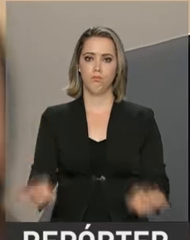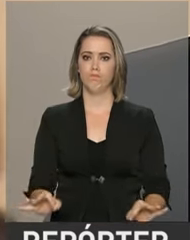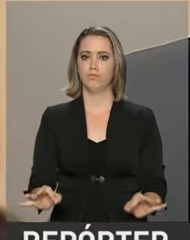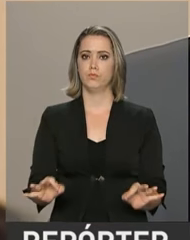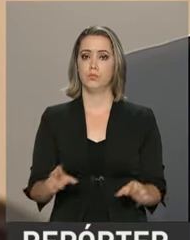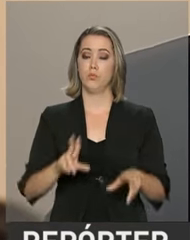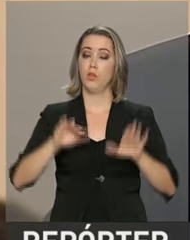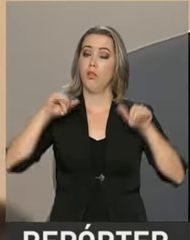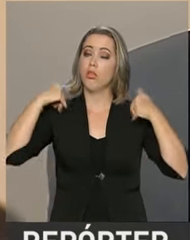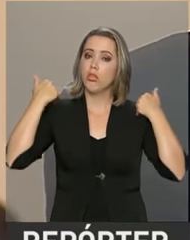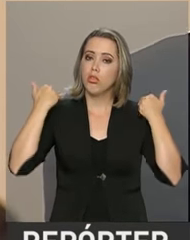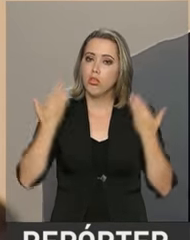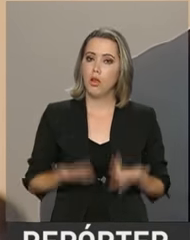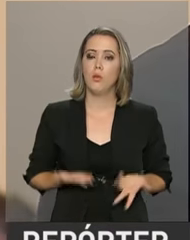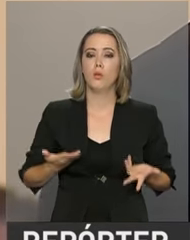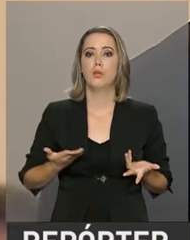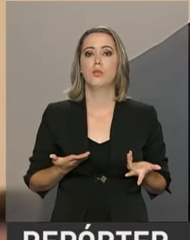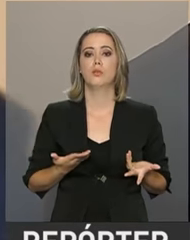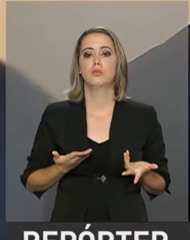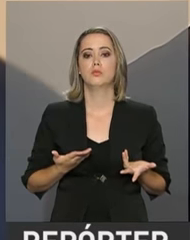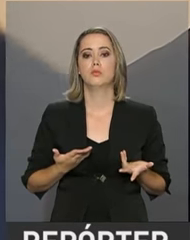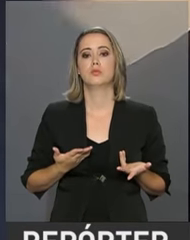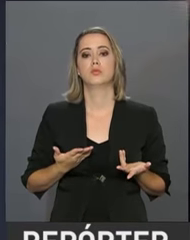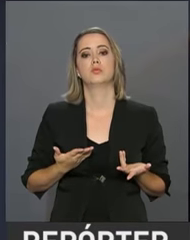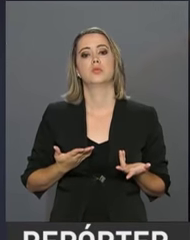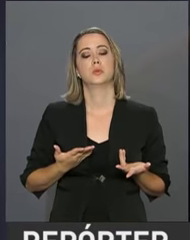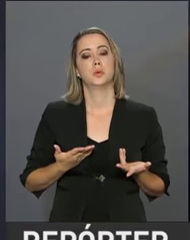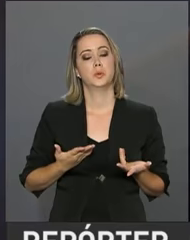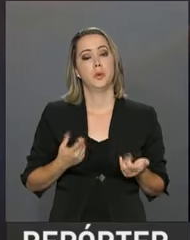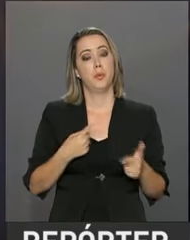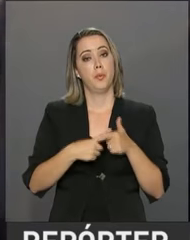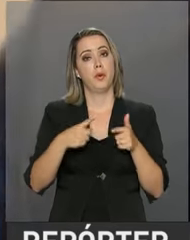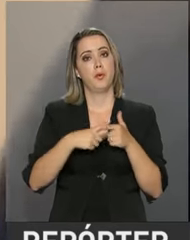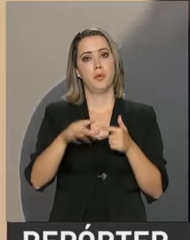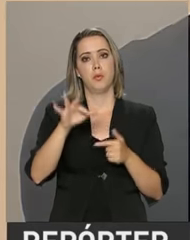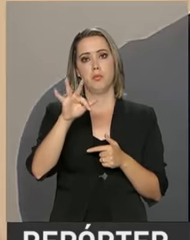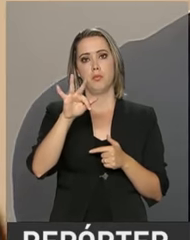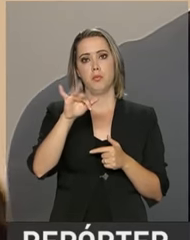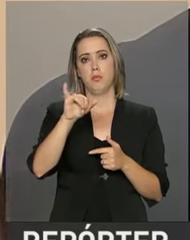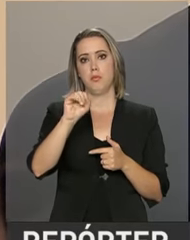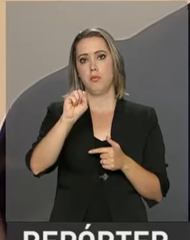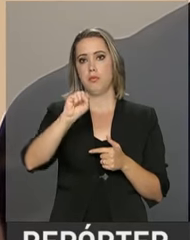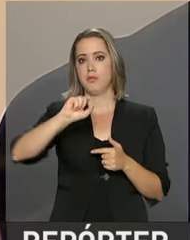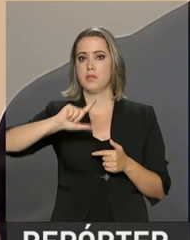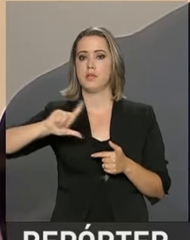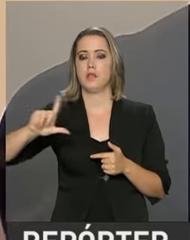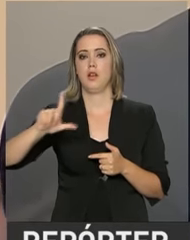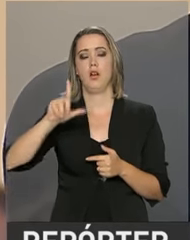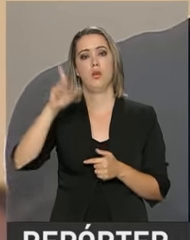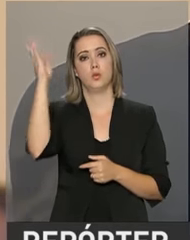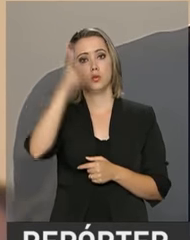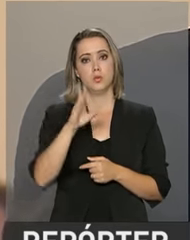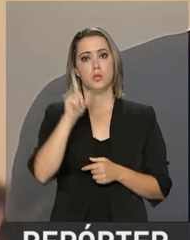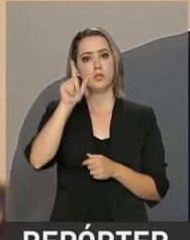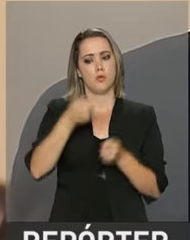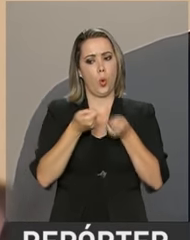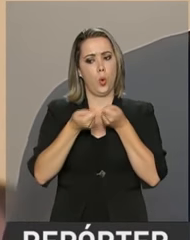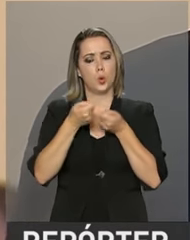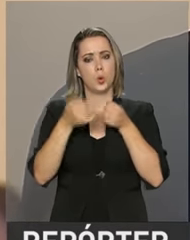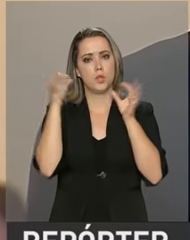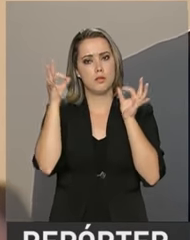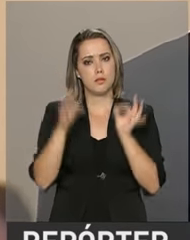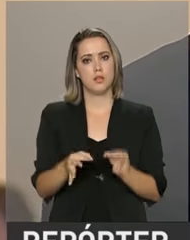que portanto a situação fiscal do brasil vai estar sob controle